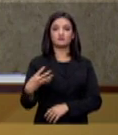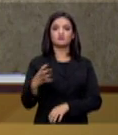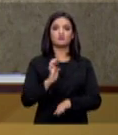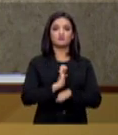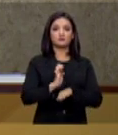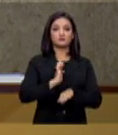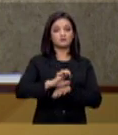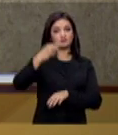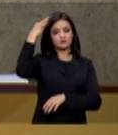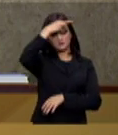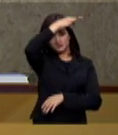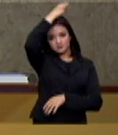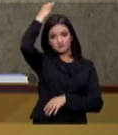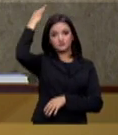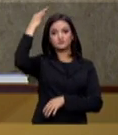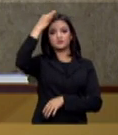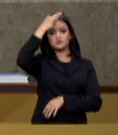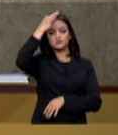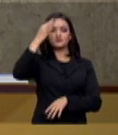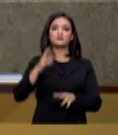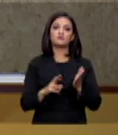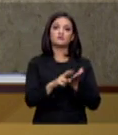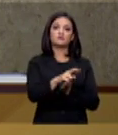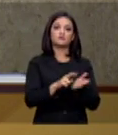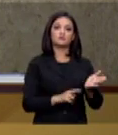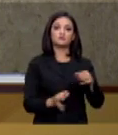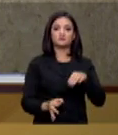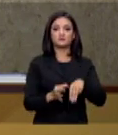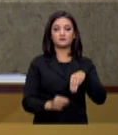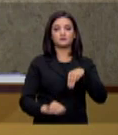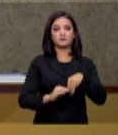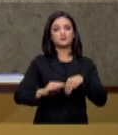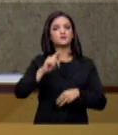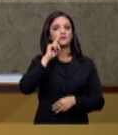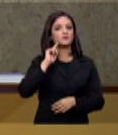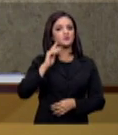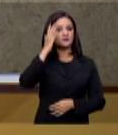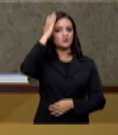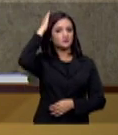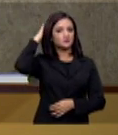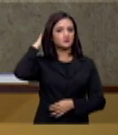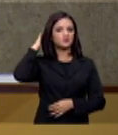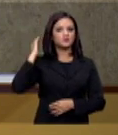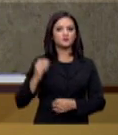Espírito Santo, da relatoria de Sua Excelência, o ministro Marco Aurélio.